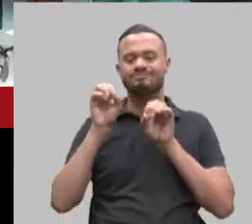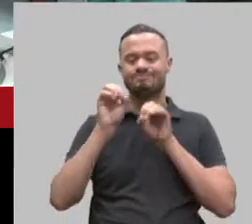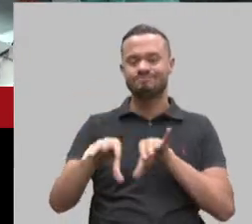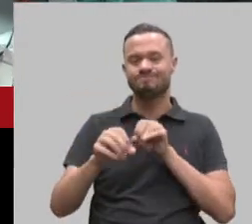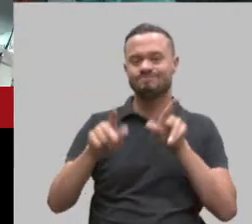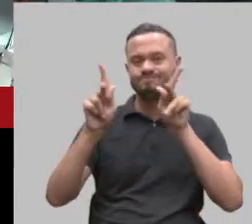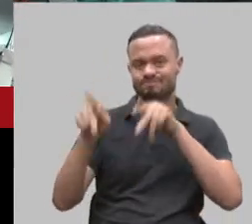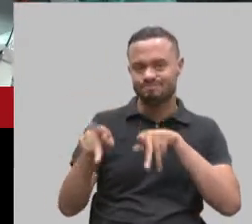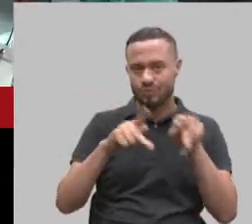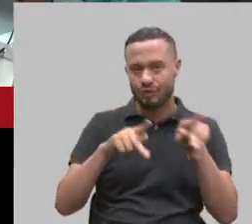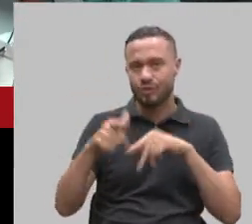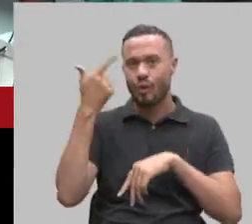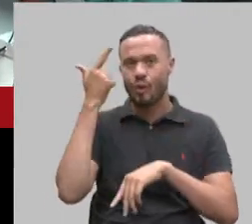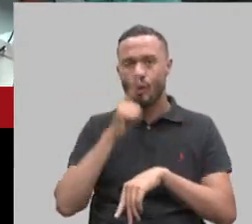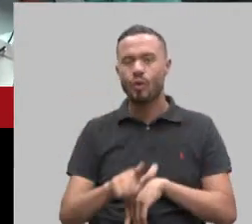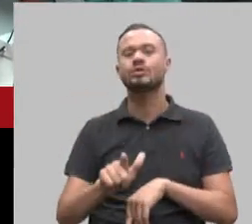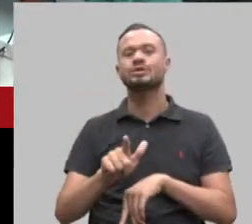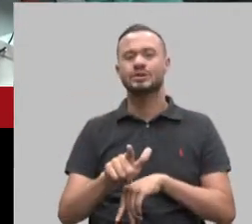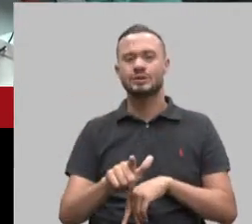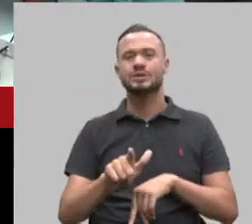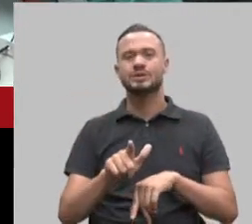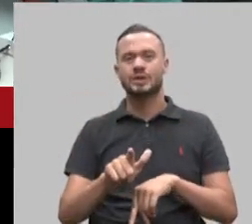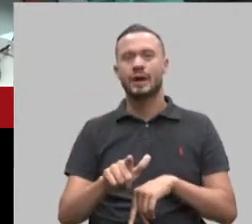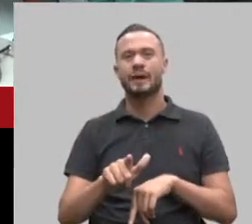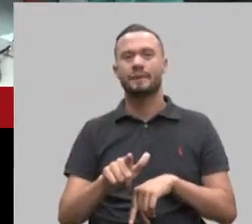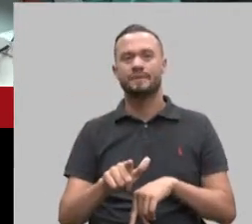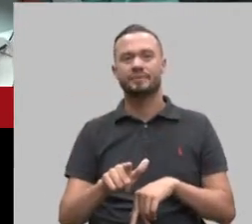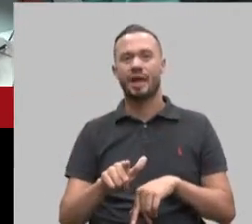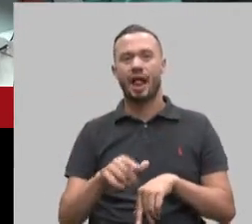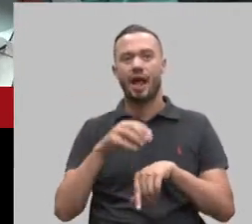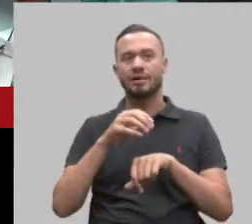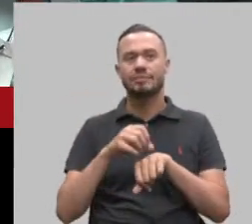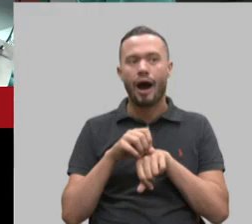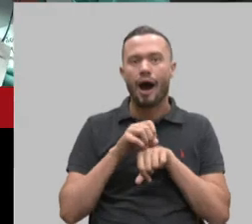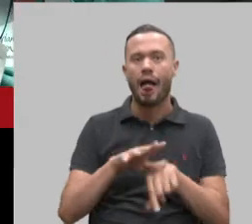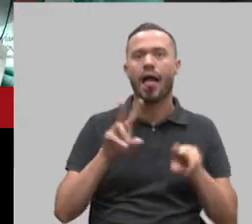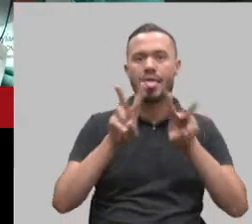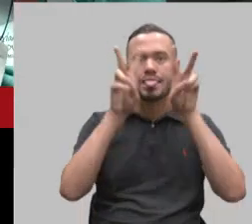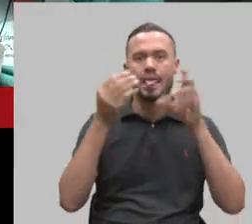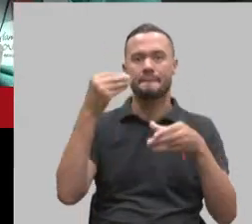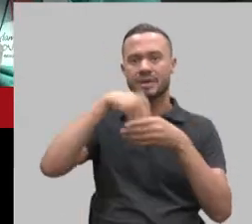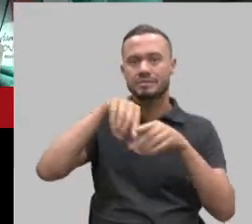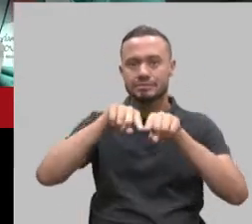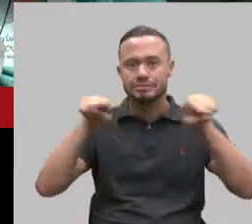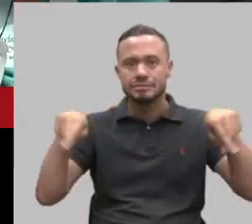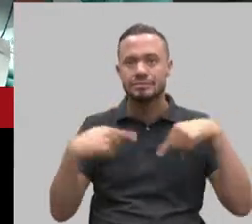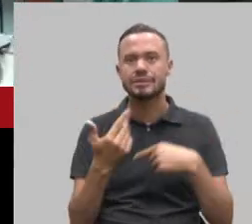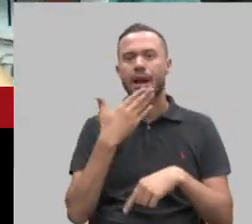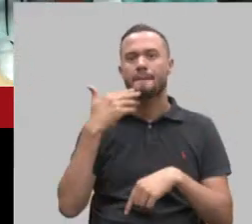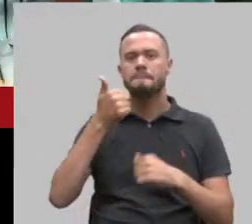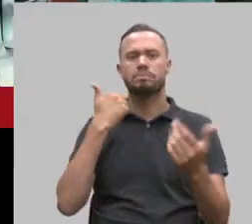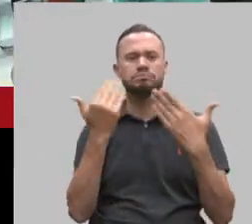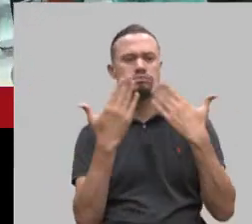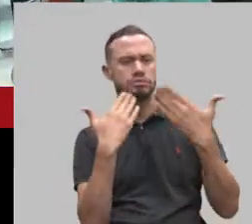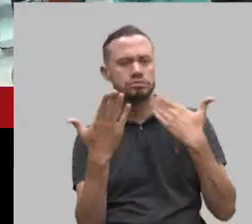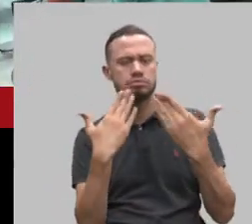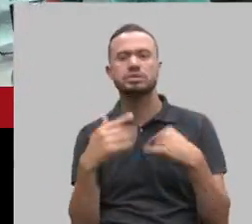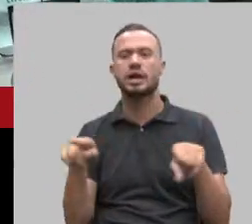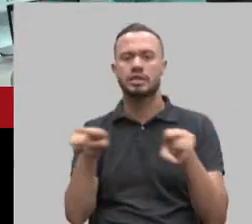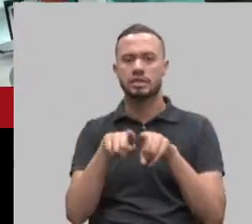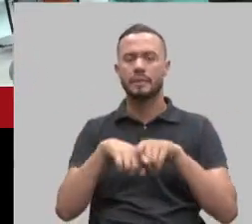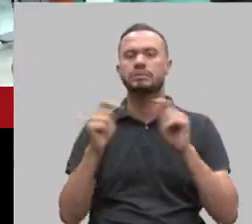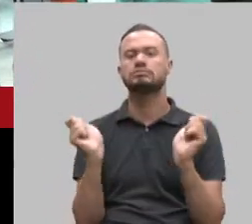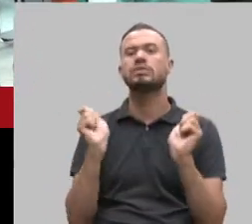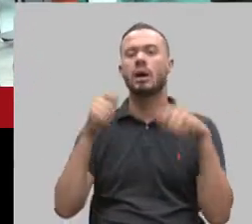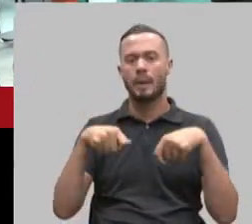que eles levassem esses alunos levassem esses temas para os alunos de maneira mais eficaz ser discutida e essa capacitação também